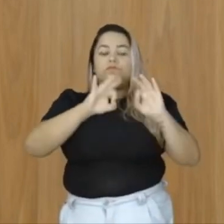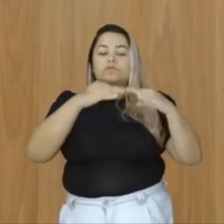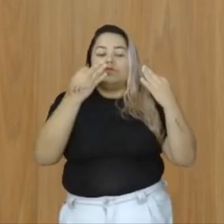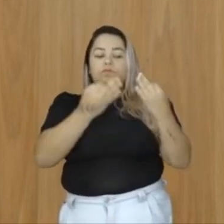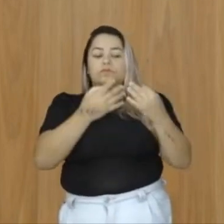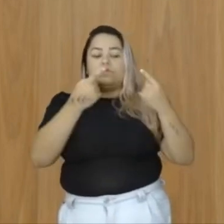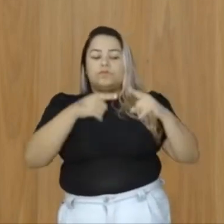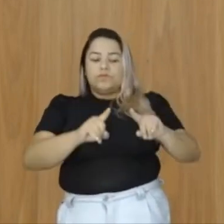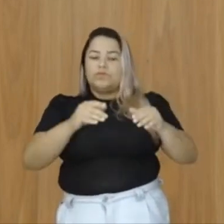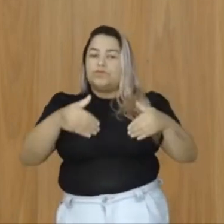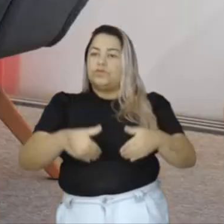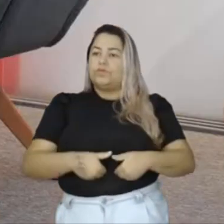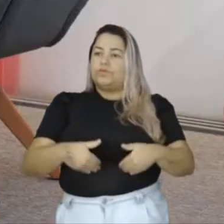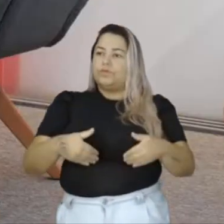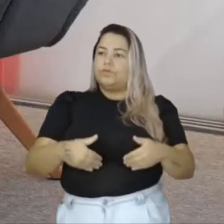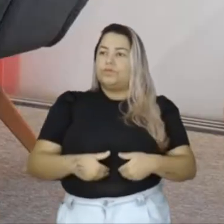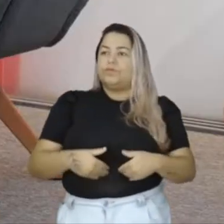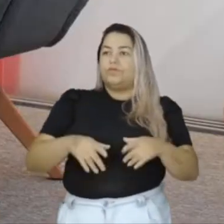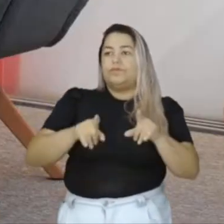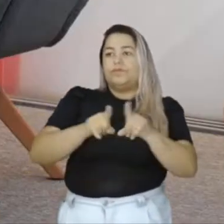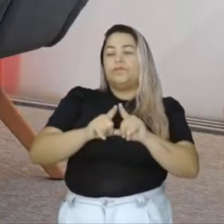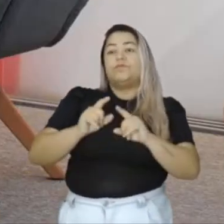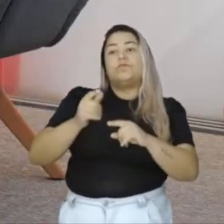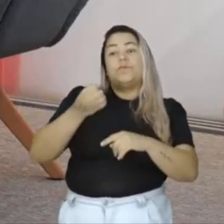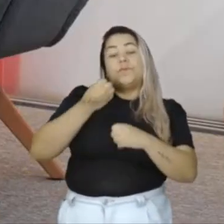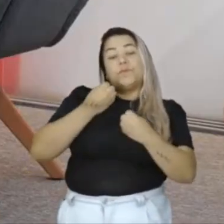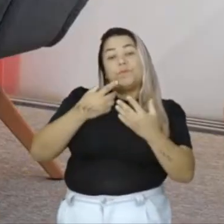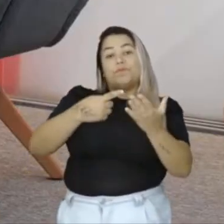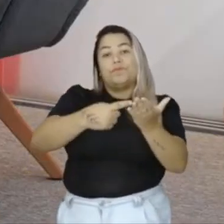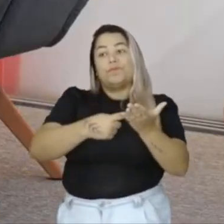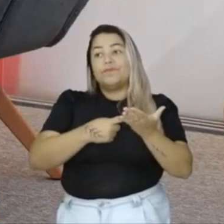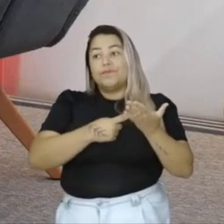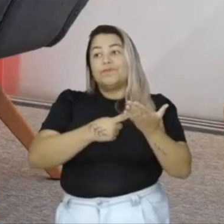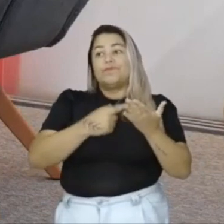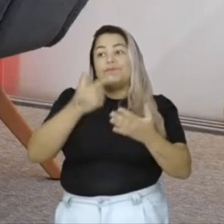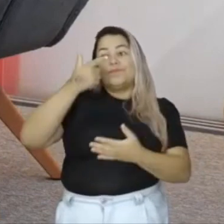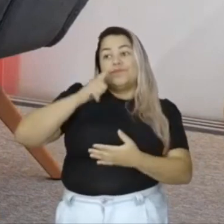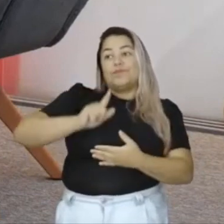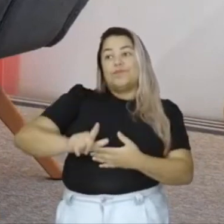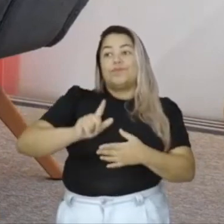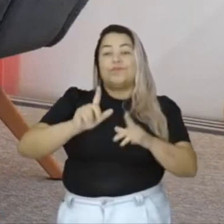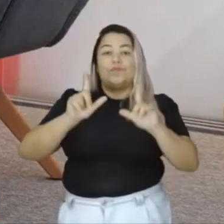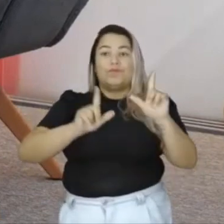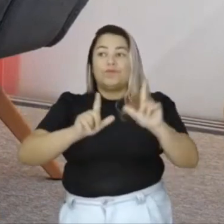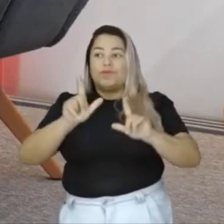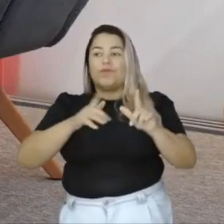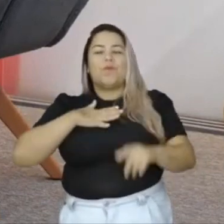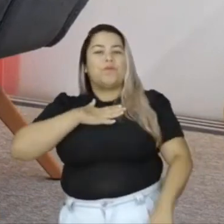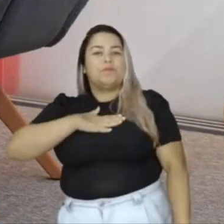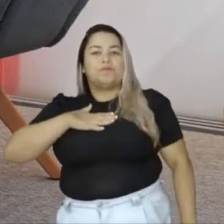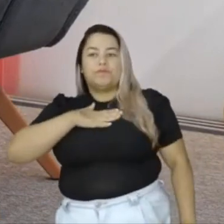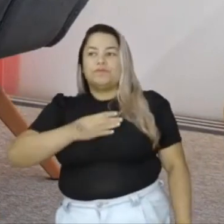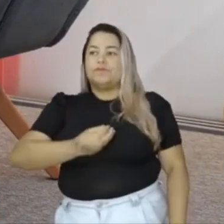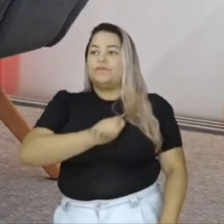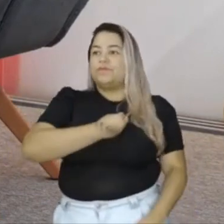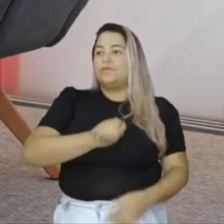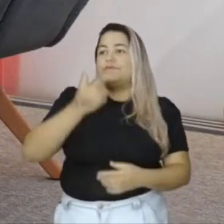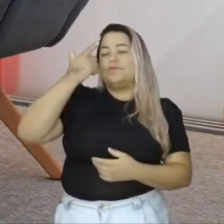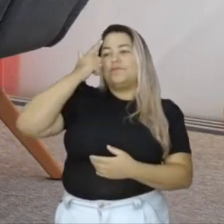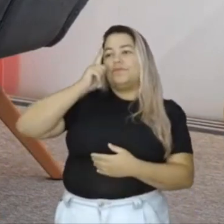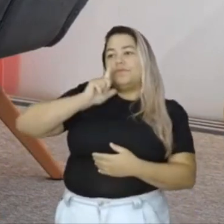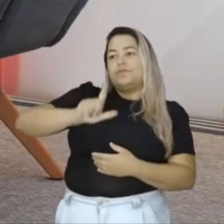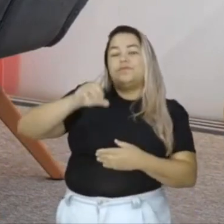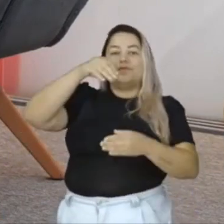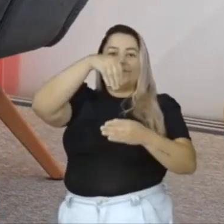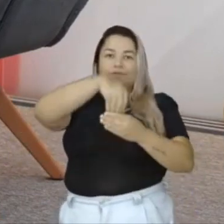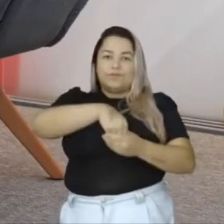Combate à Fome, Eliane Aquino. Bem-vinda mais uma vez ao nosso jornal. Imagina, eu que agradeço. É uma honra estar aqui mais uma vez, aqui dentro